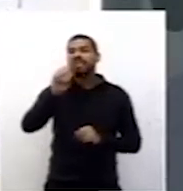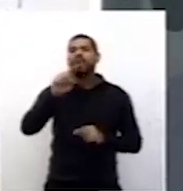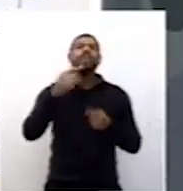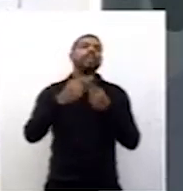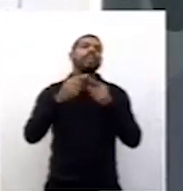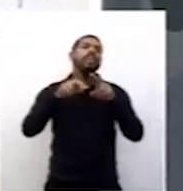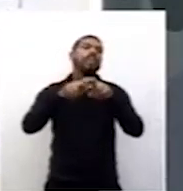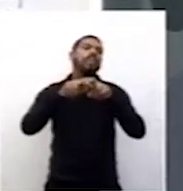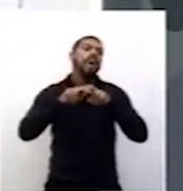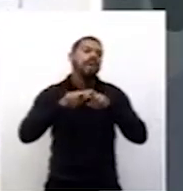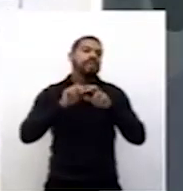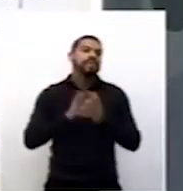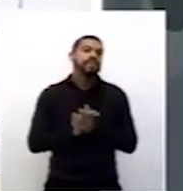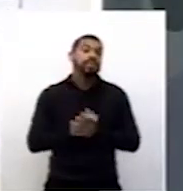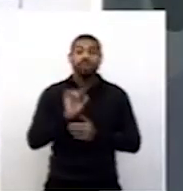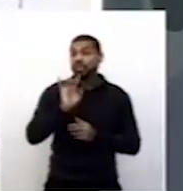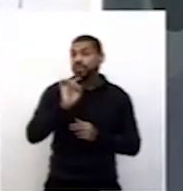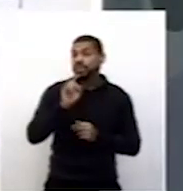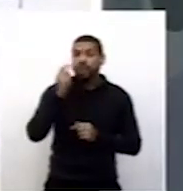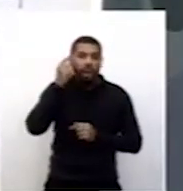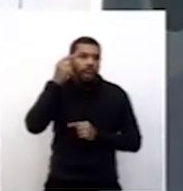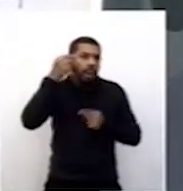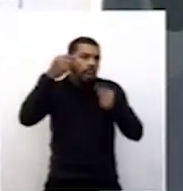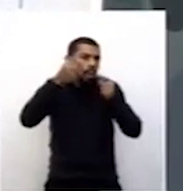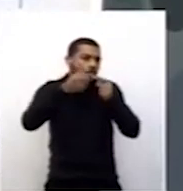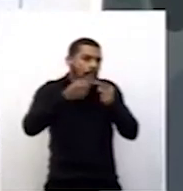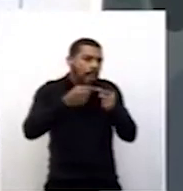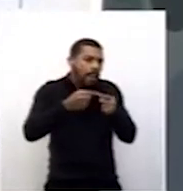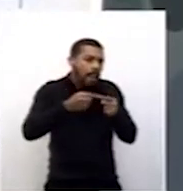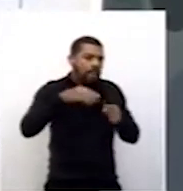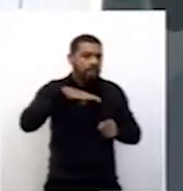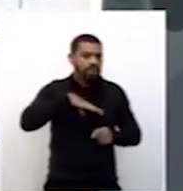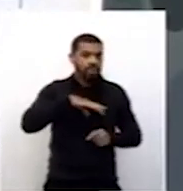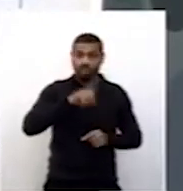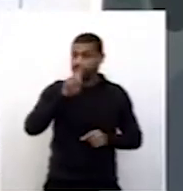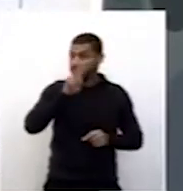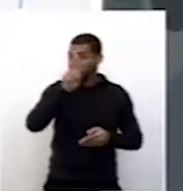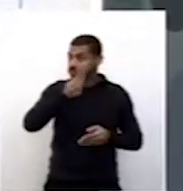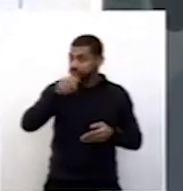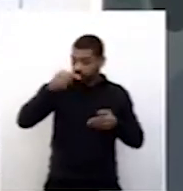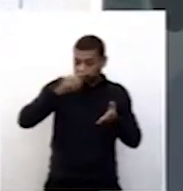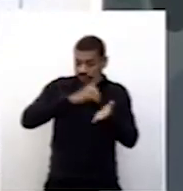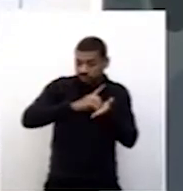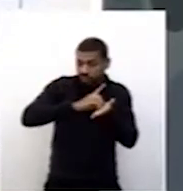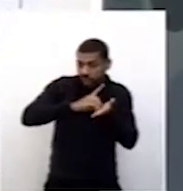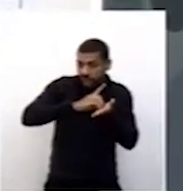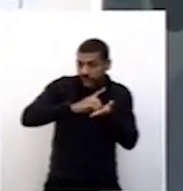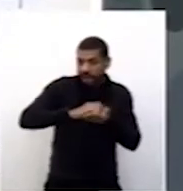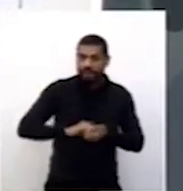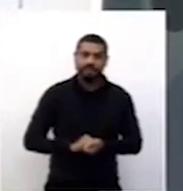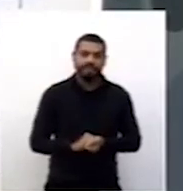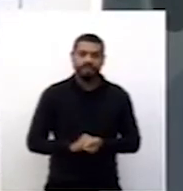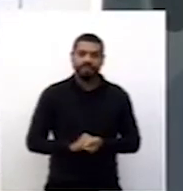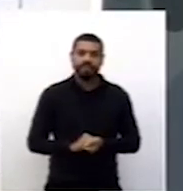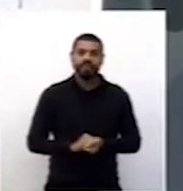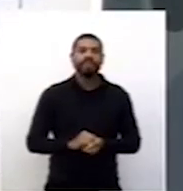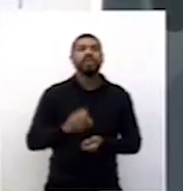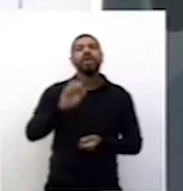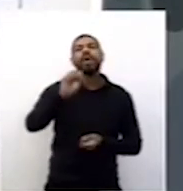causa. Eu só estou usando cognato, eu não estou nem usando dicionário, gente. Isso é o raciocínio. Ó,